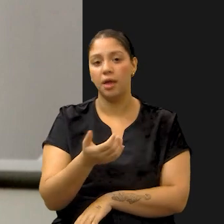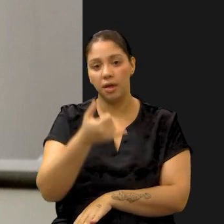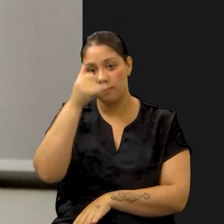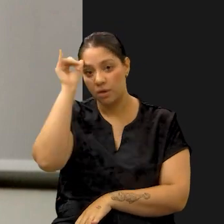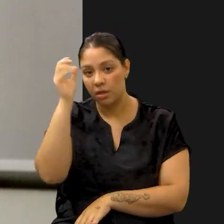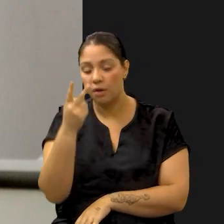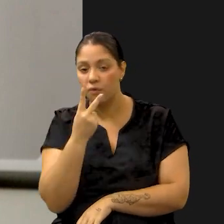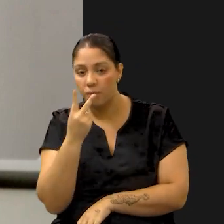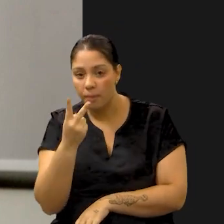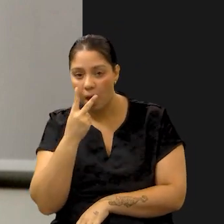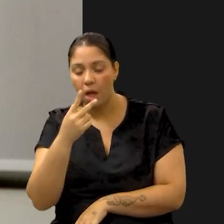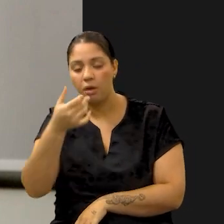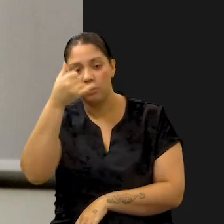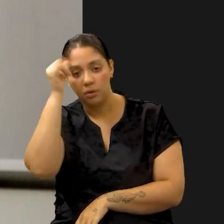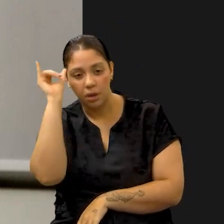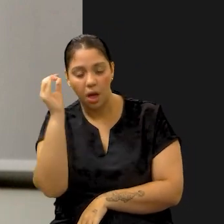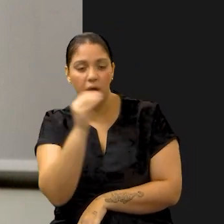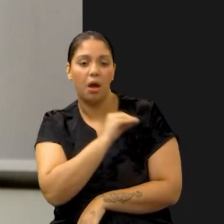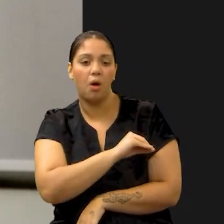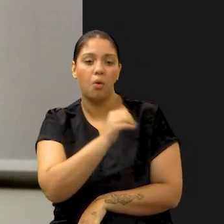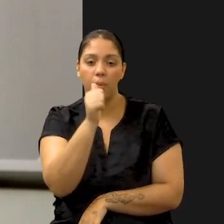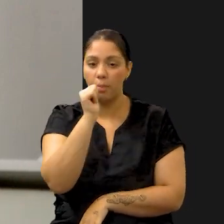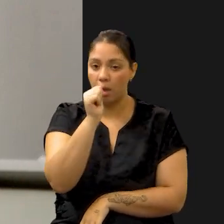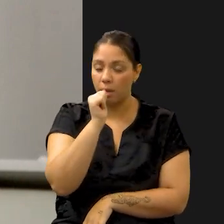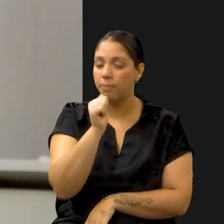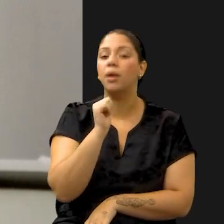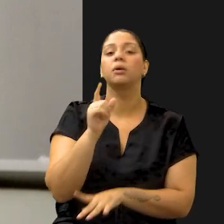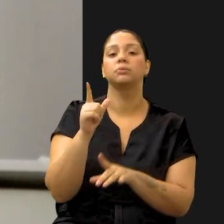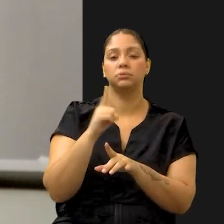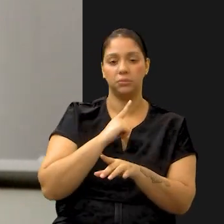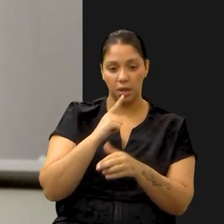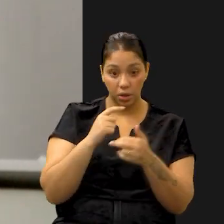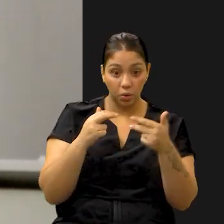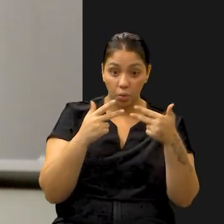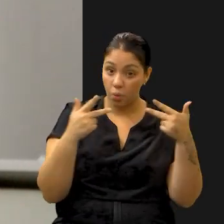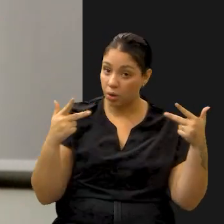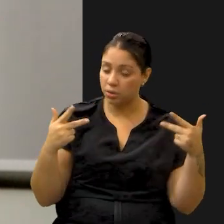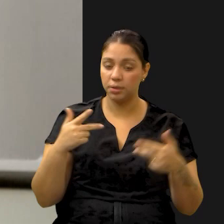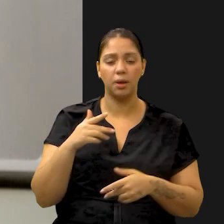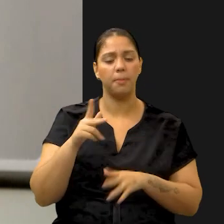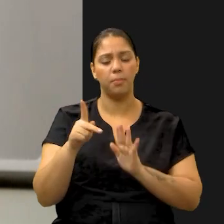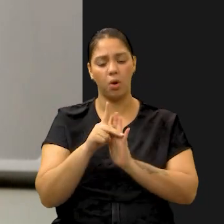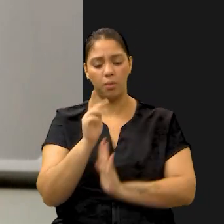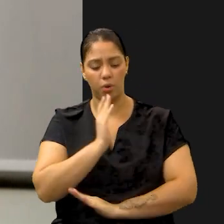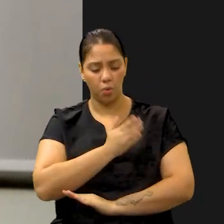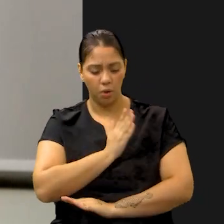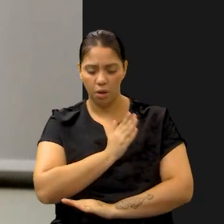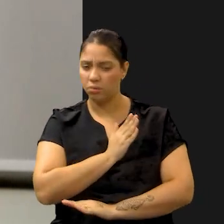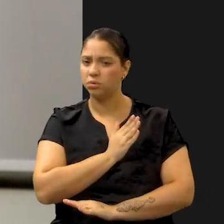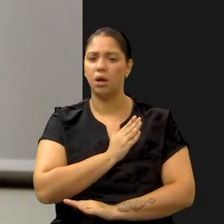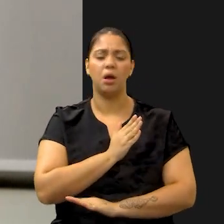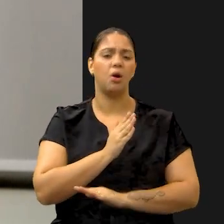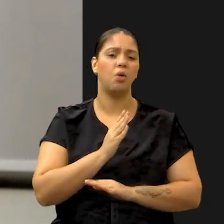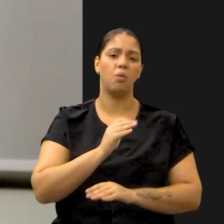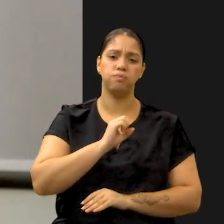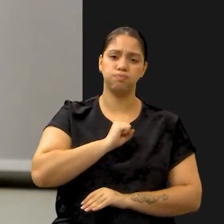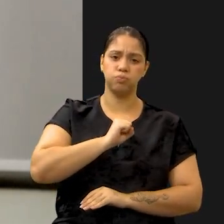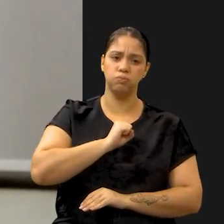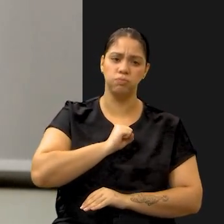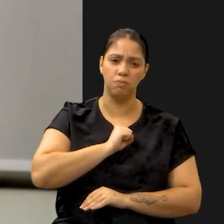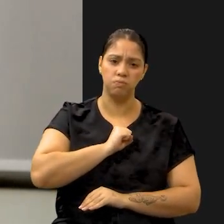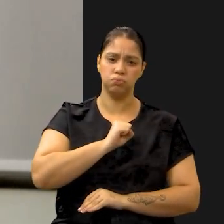consumir álcool, evitar tabaco, fazem toda a diferença. E não só para o câncer, mas para doenças cardiovasculares também, né?